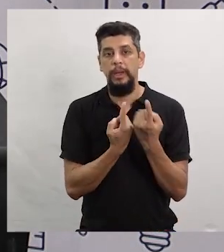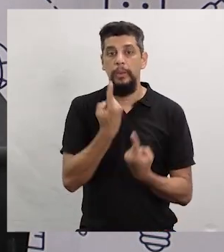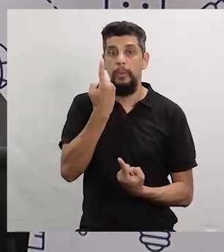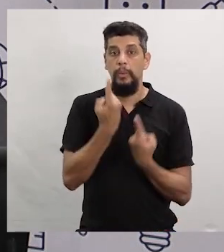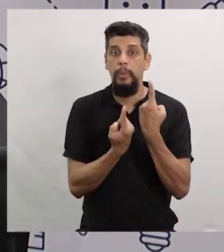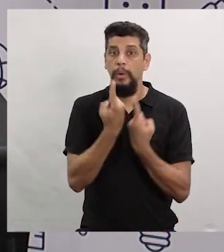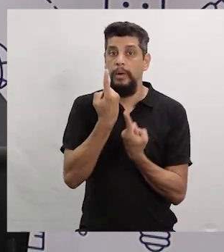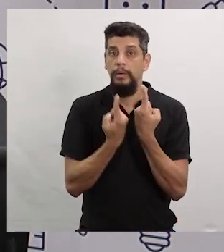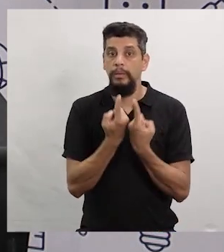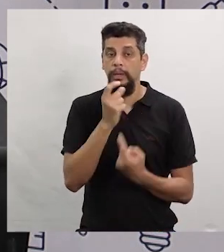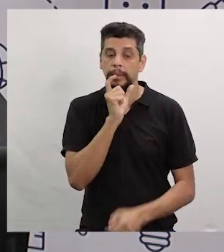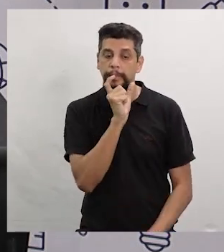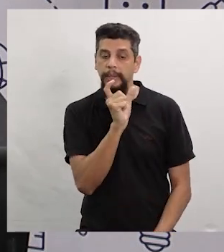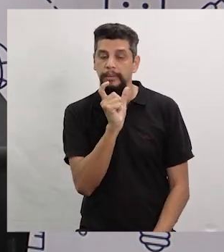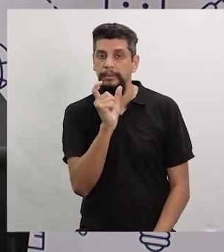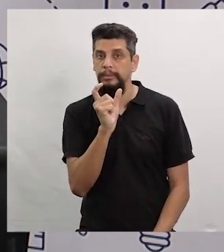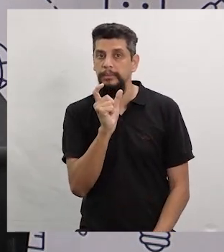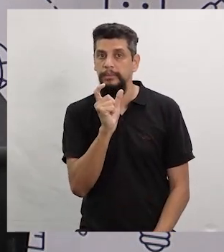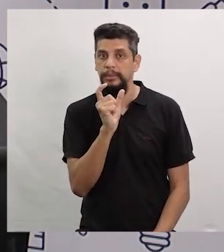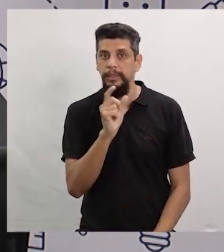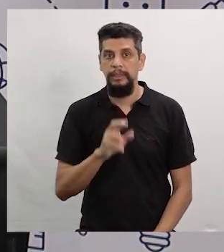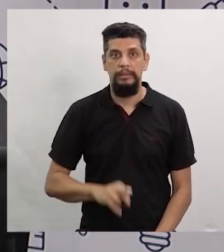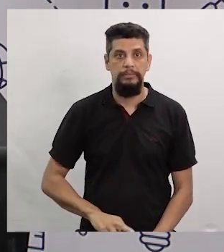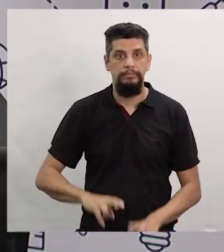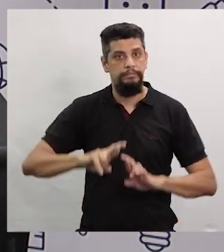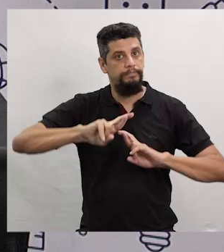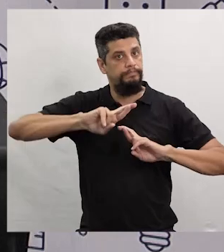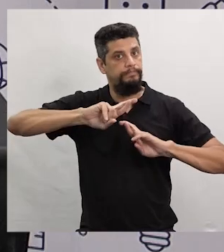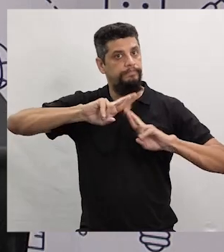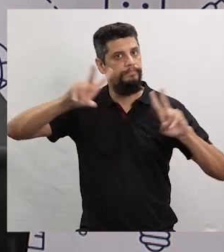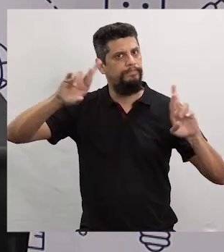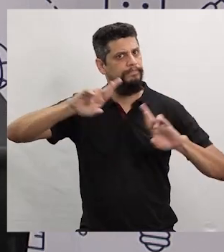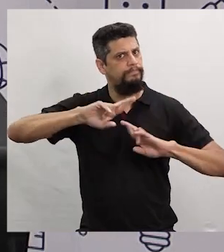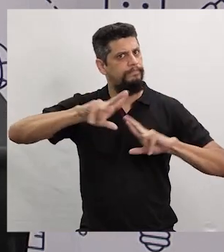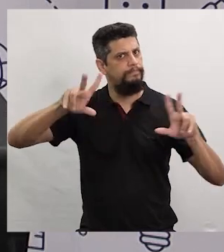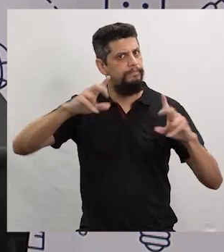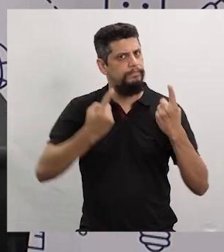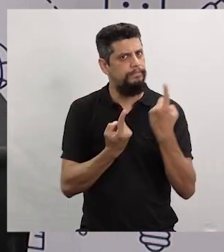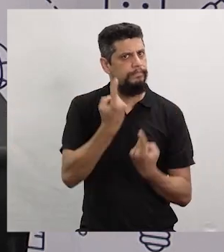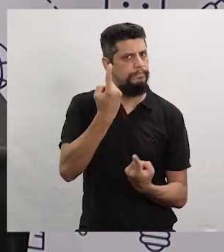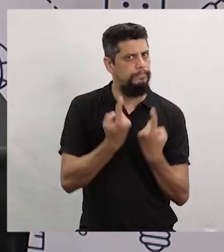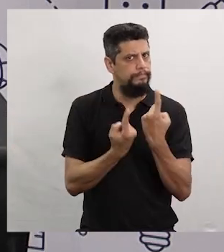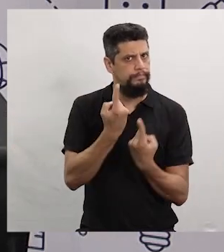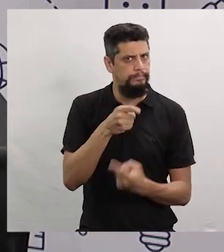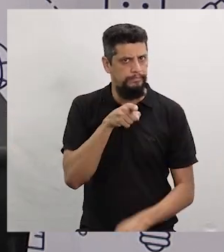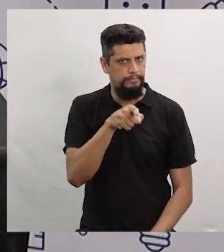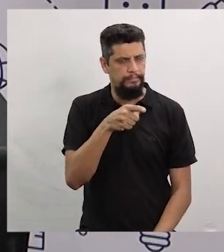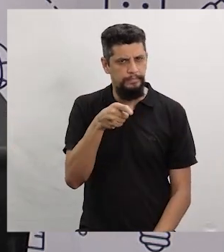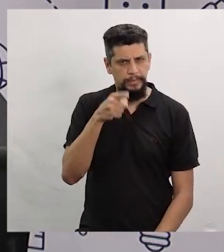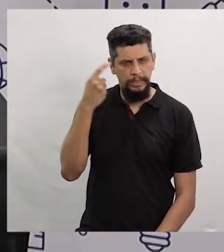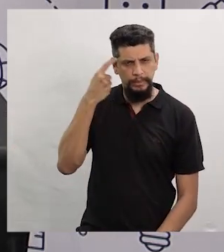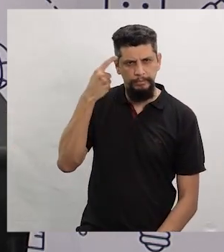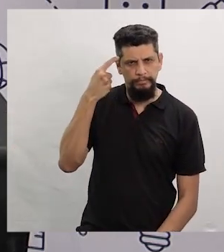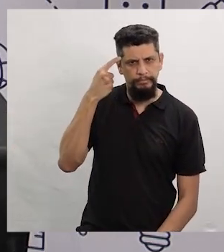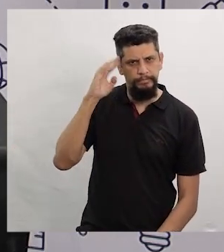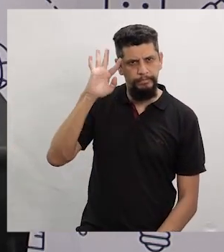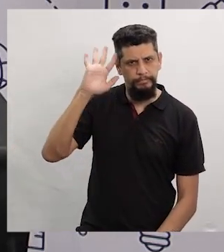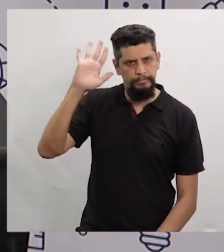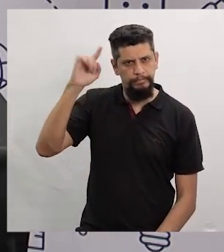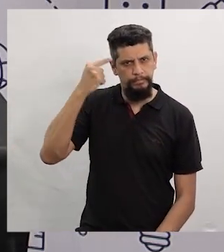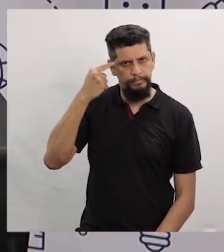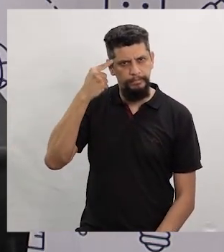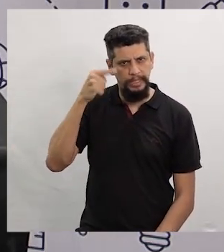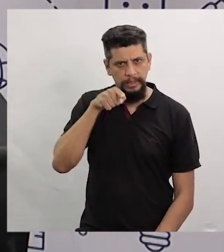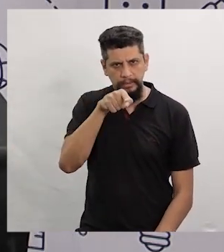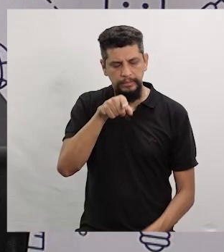escola qual destas palavras aí que tá meio diferente pensem